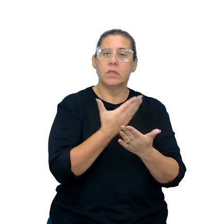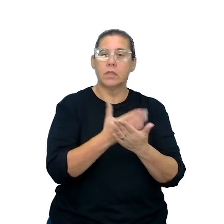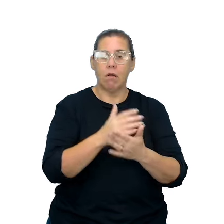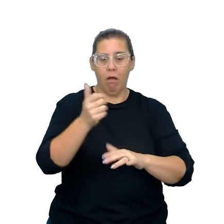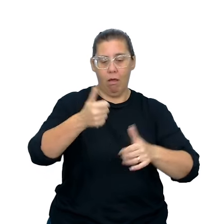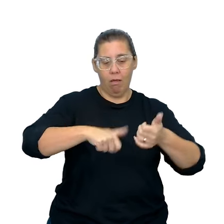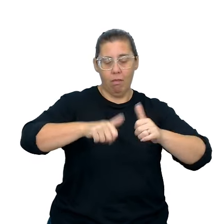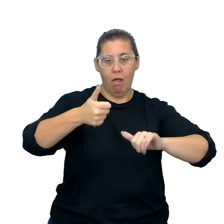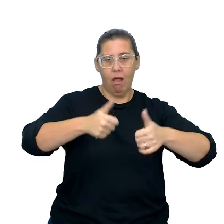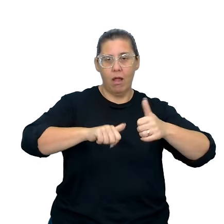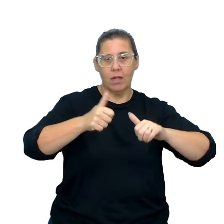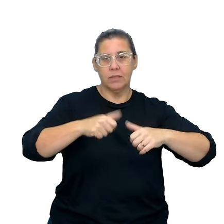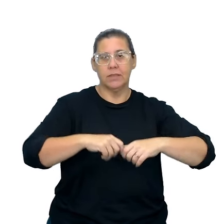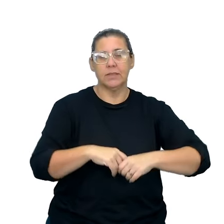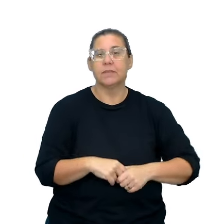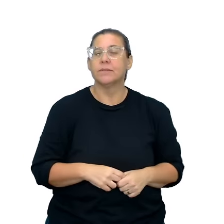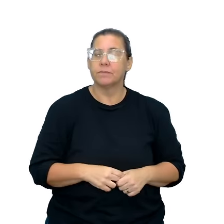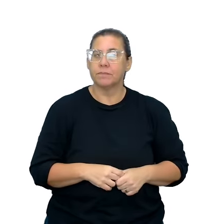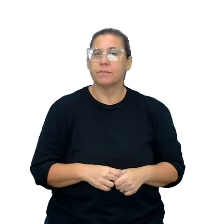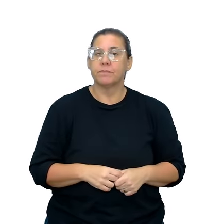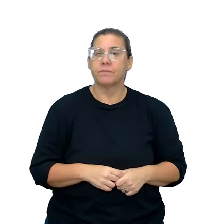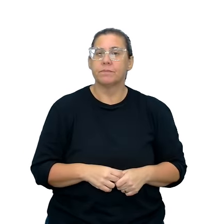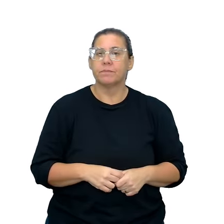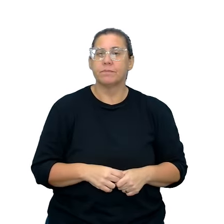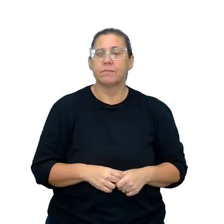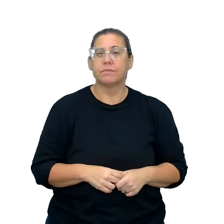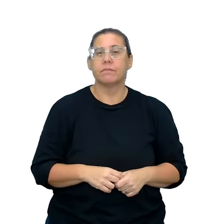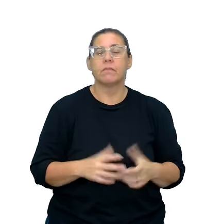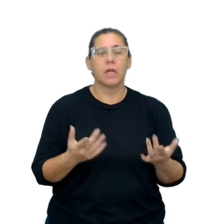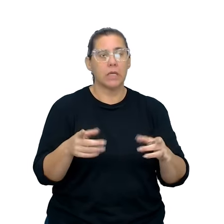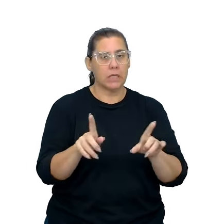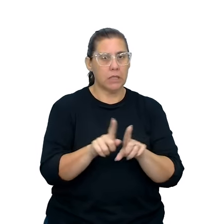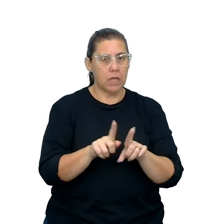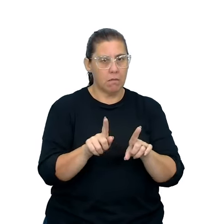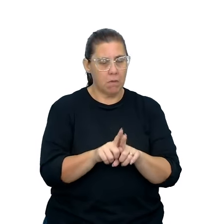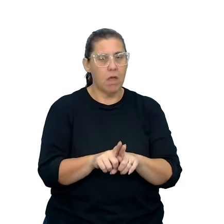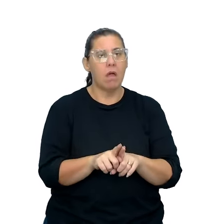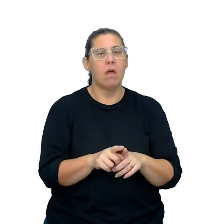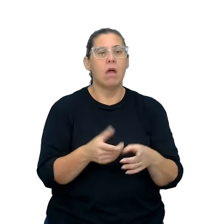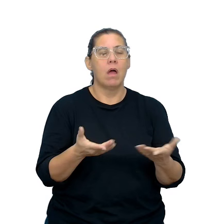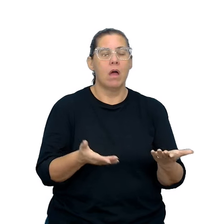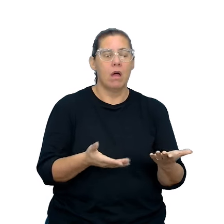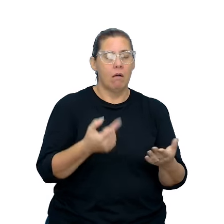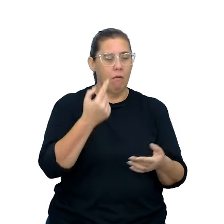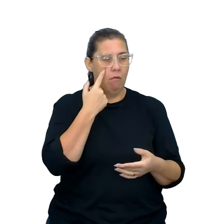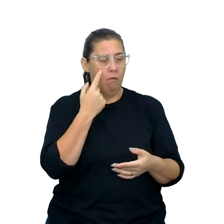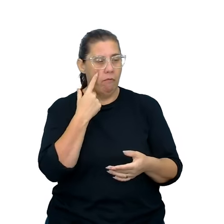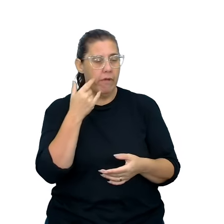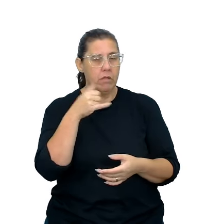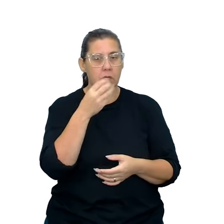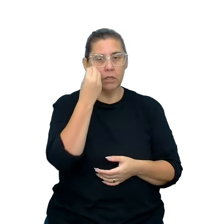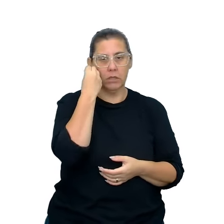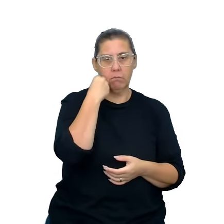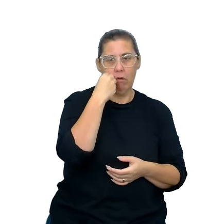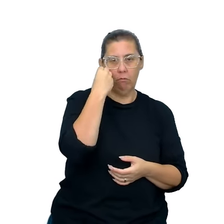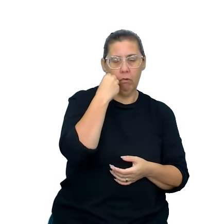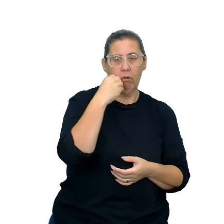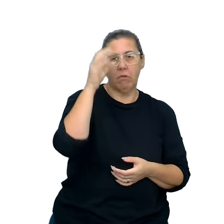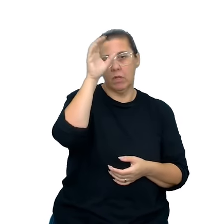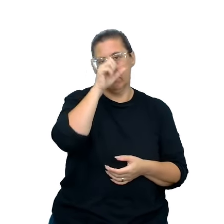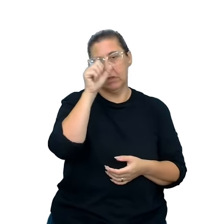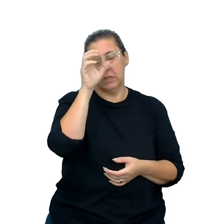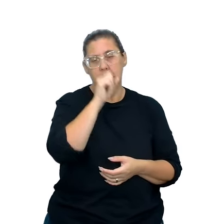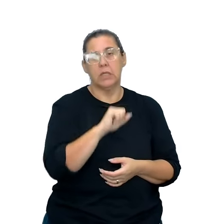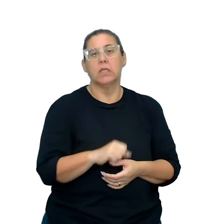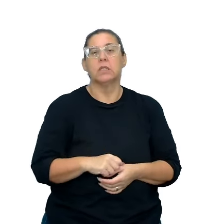analisadas nesta formação de anos séries, e também nós vamos tratar de examinar se a experiência de aprendizagem para o